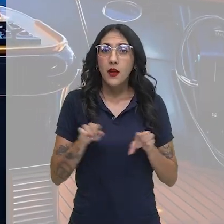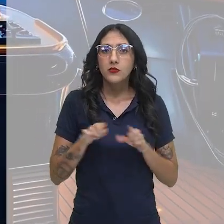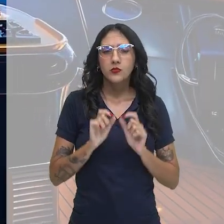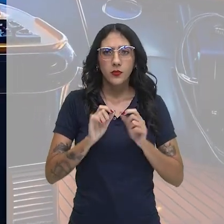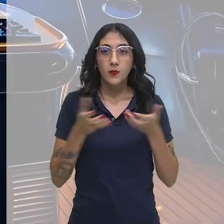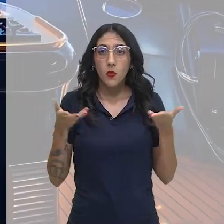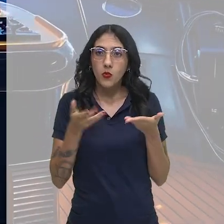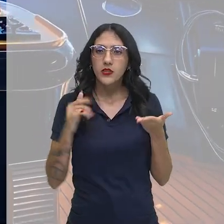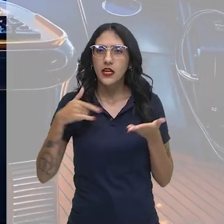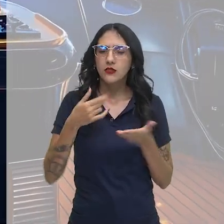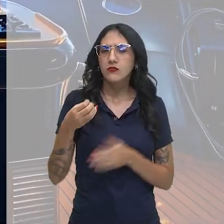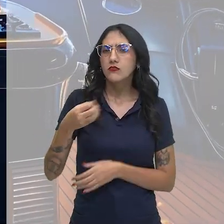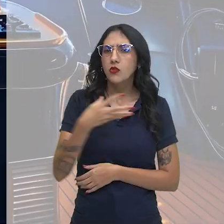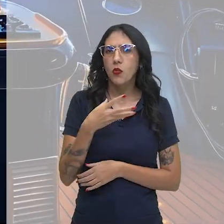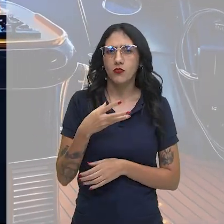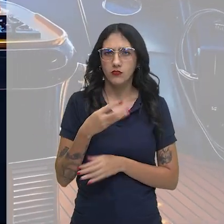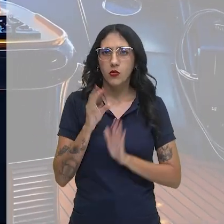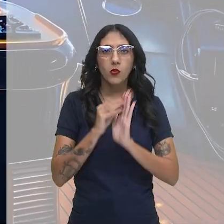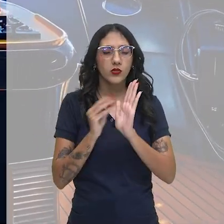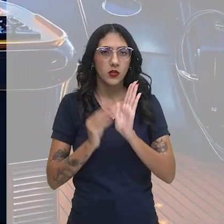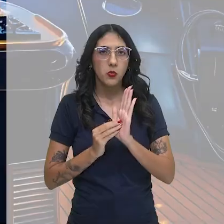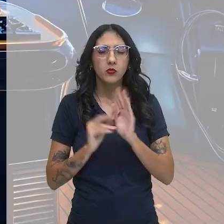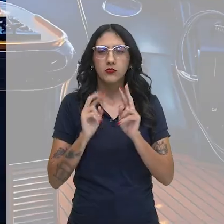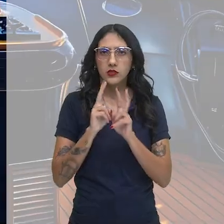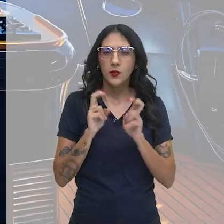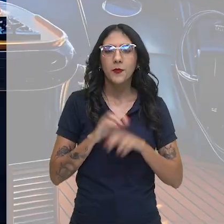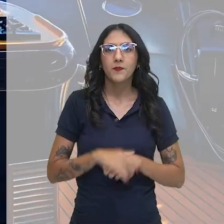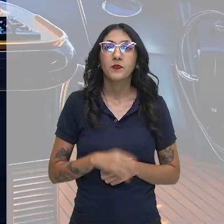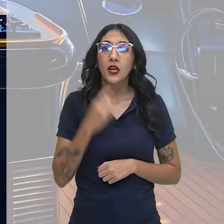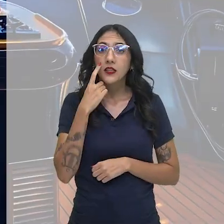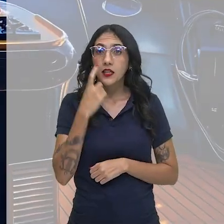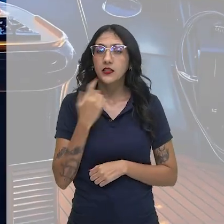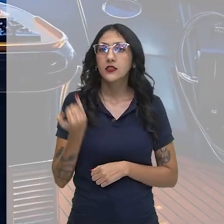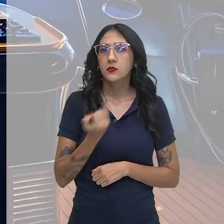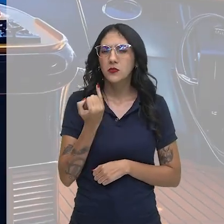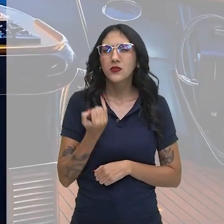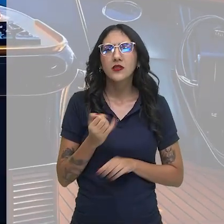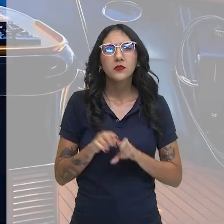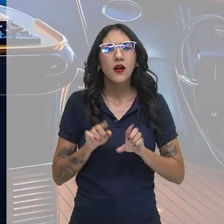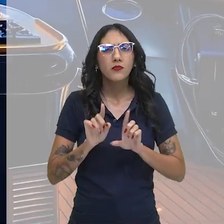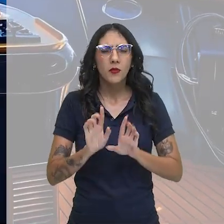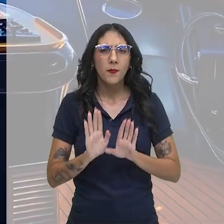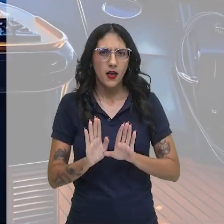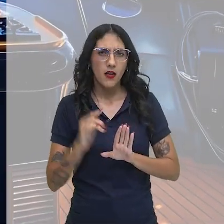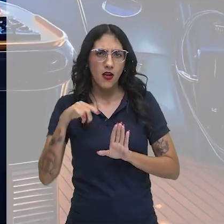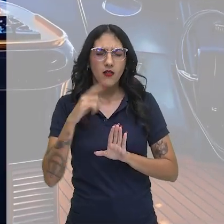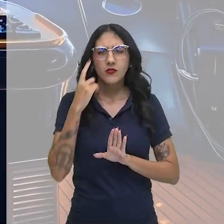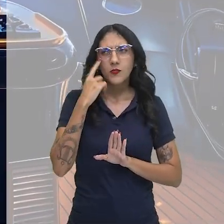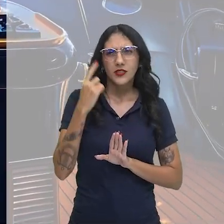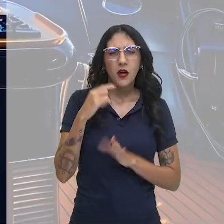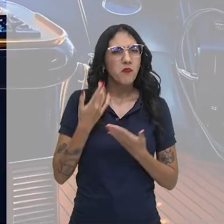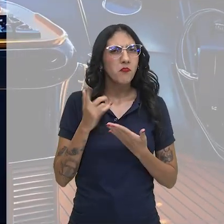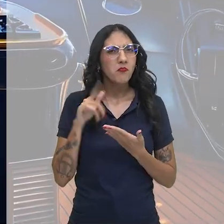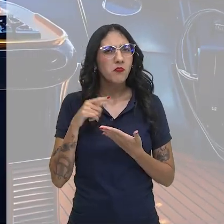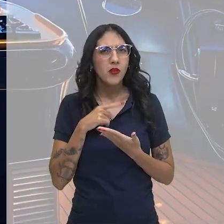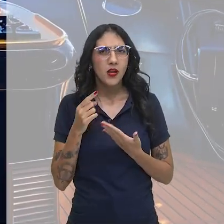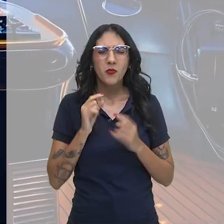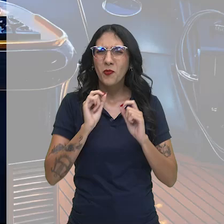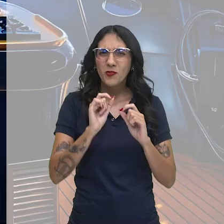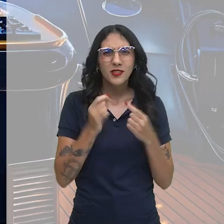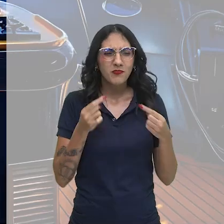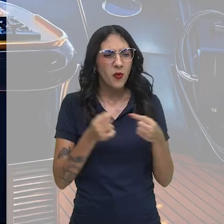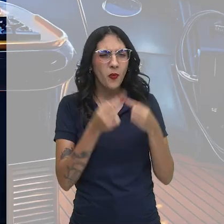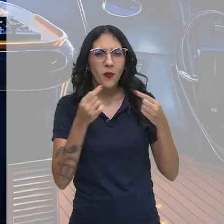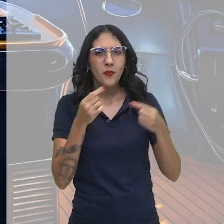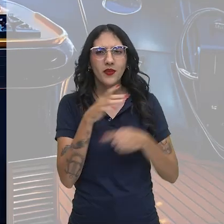começando um assunto muito importante, que você pode até estar pensando, quando nós falarmos qual é. O que tem a ver com